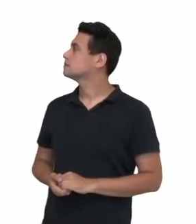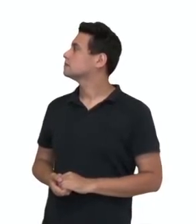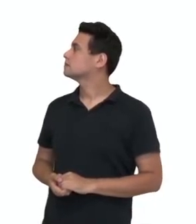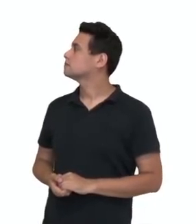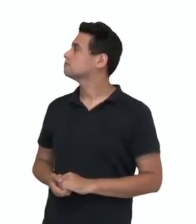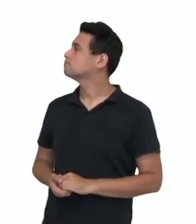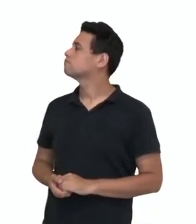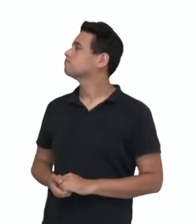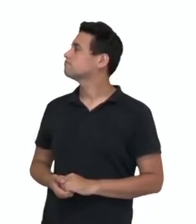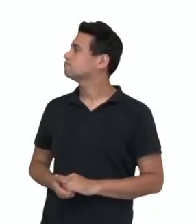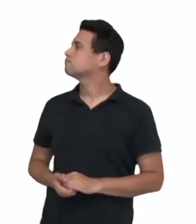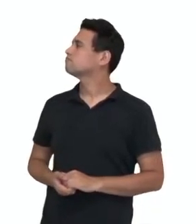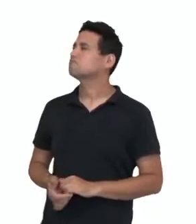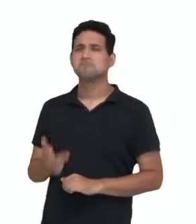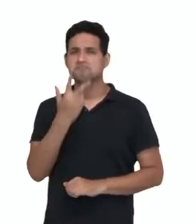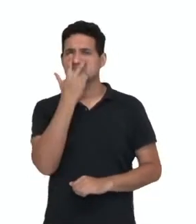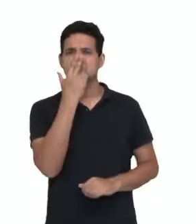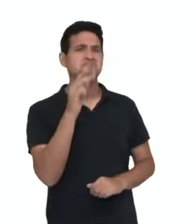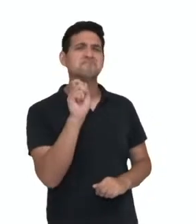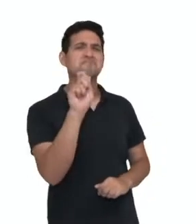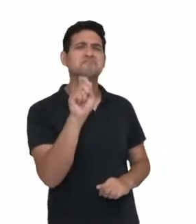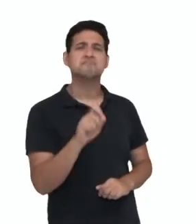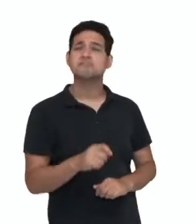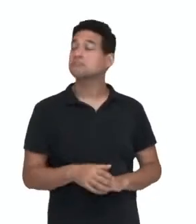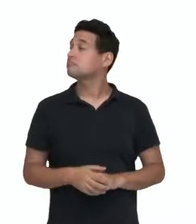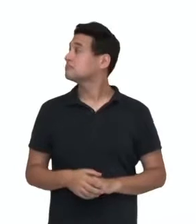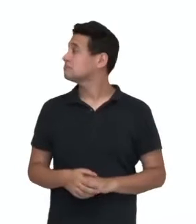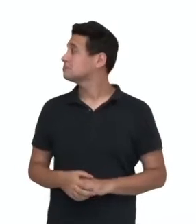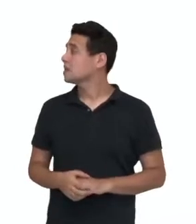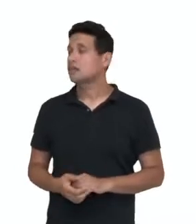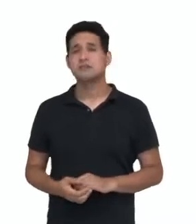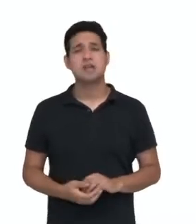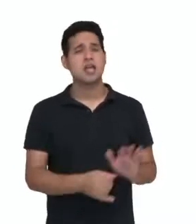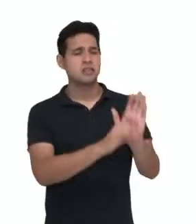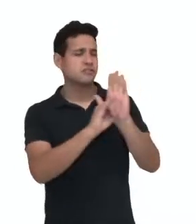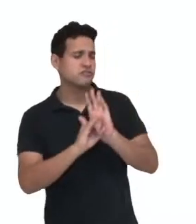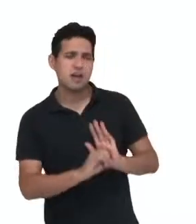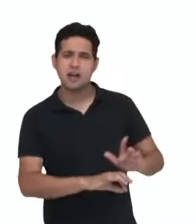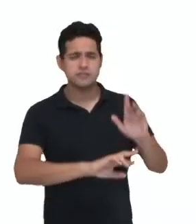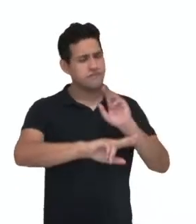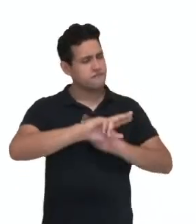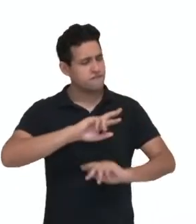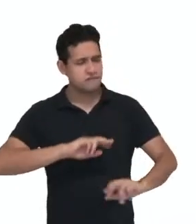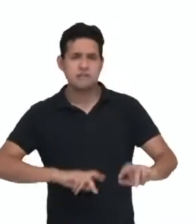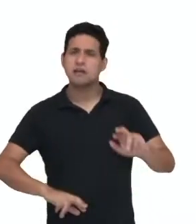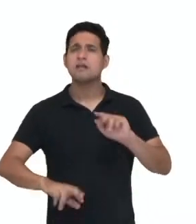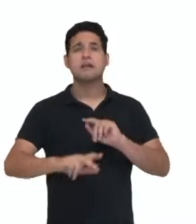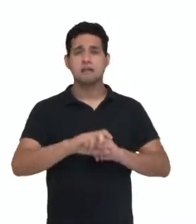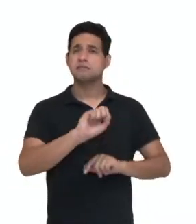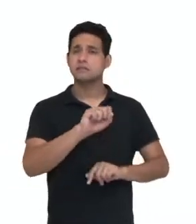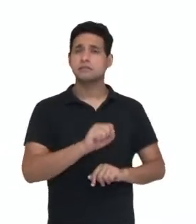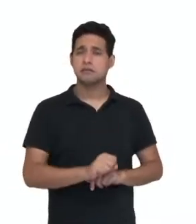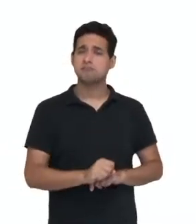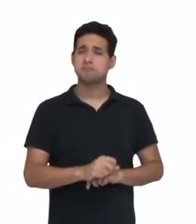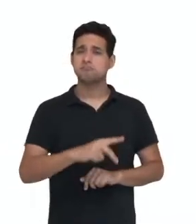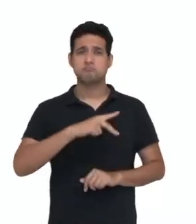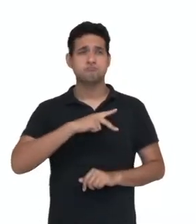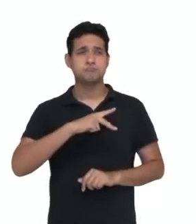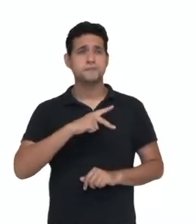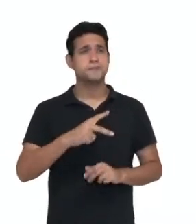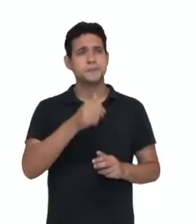Que lhes parece? Identidades, né? Identidades diferentes,